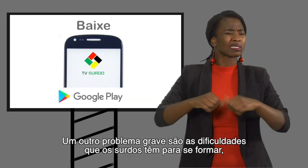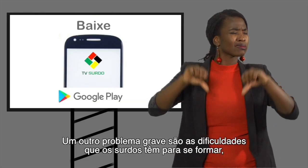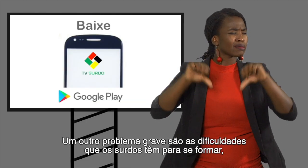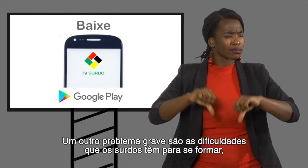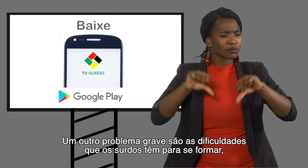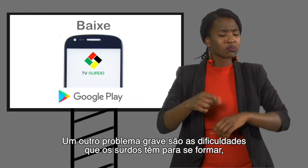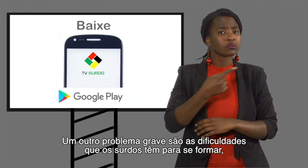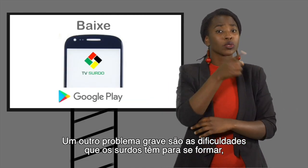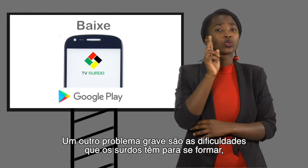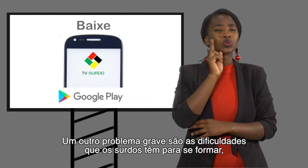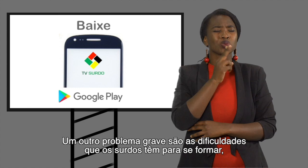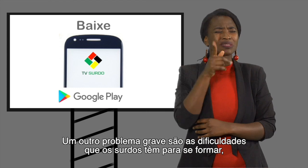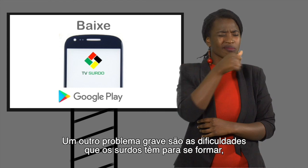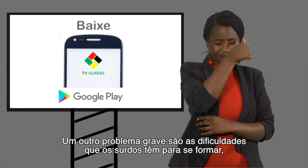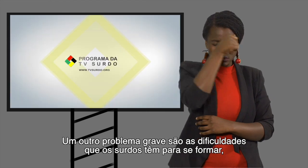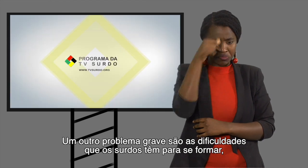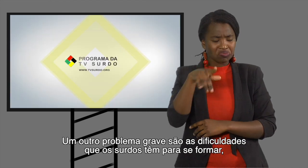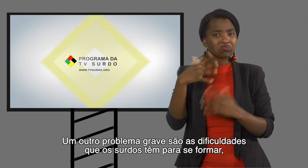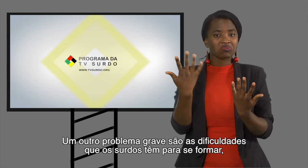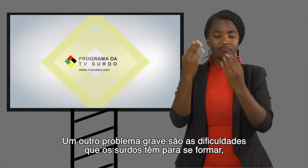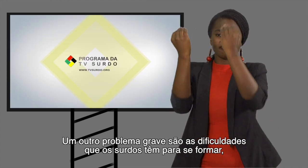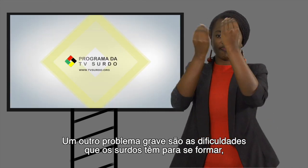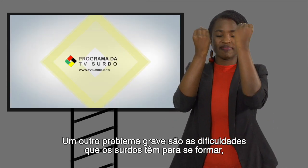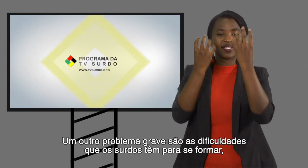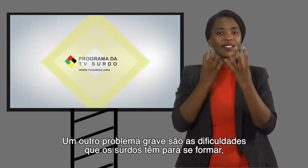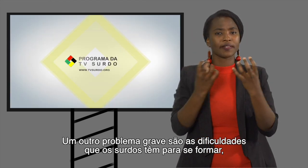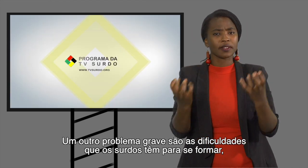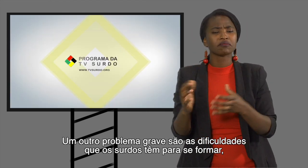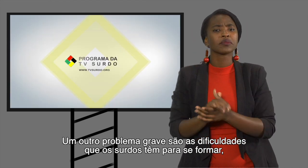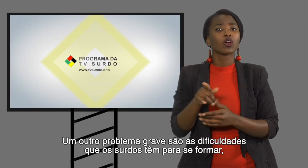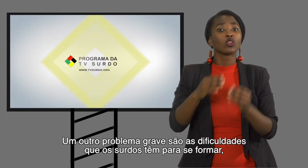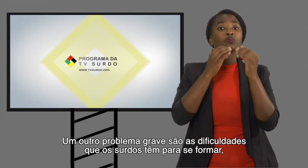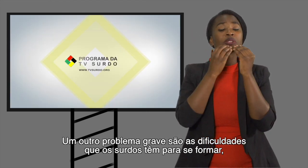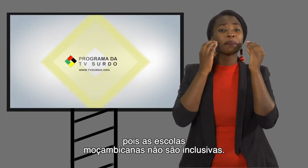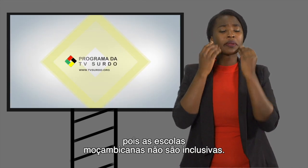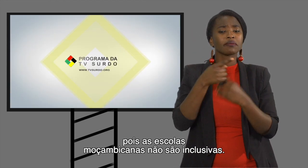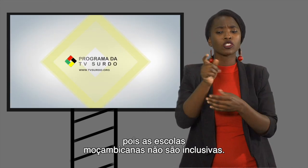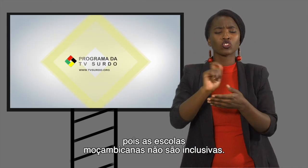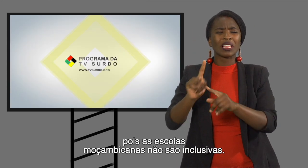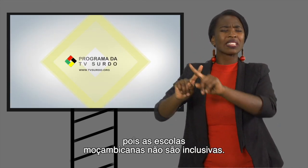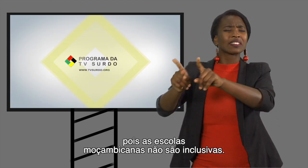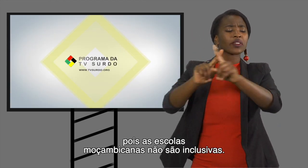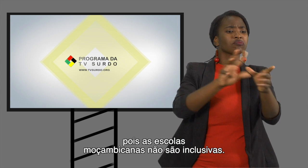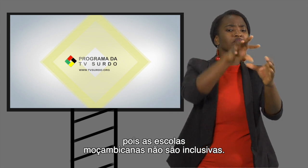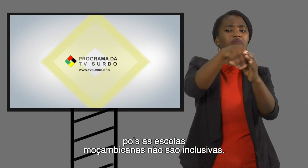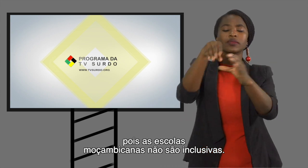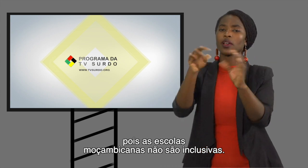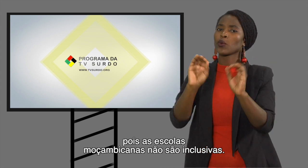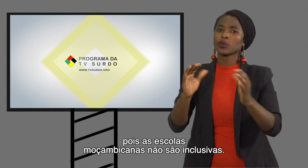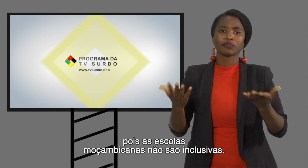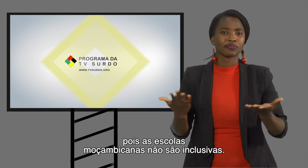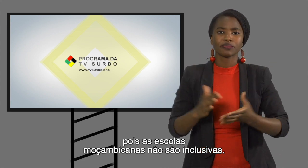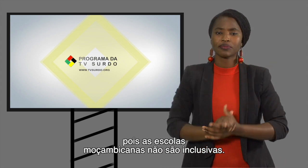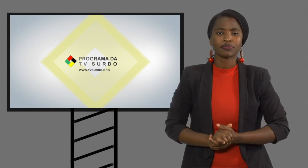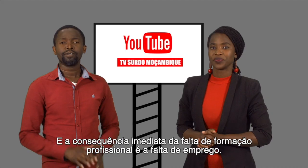problema grave são as dificuldades que os surdos têm para se formar, pois as escolas moçambicanas não são